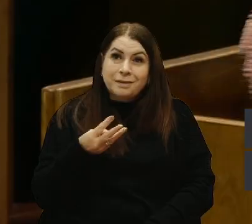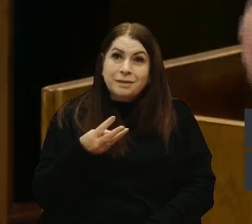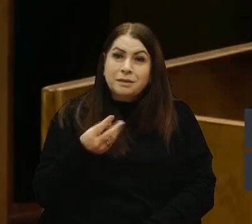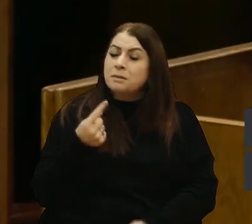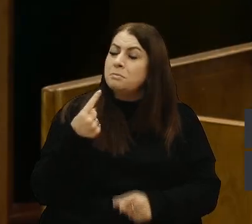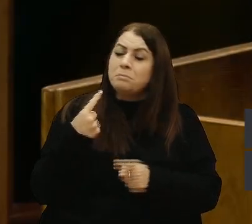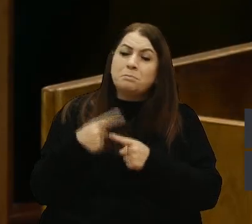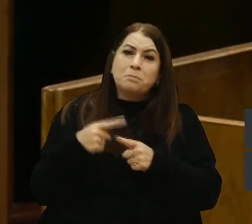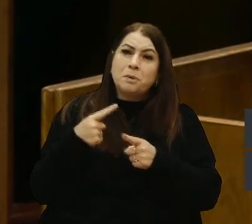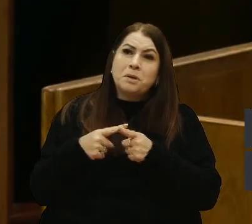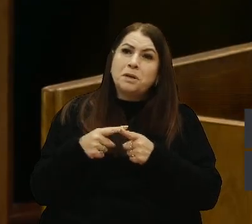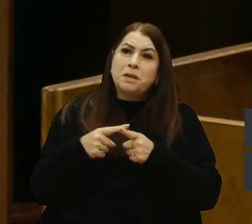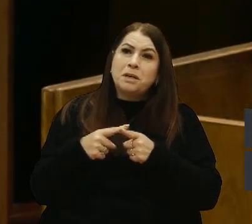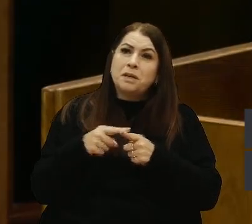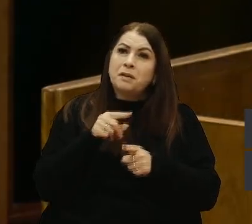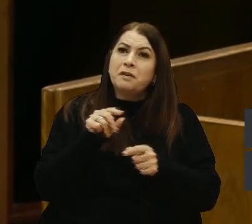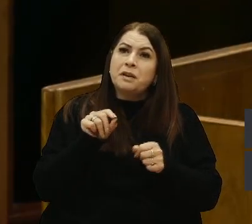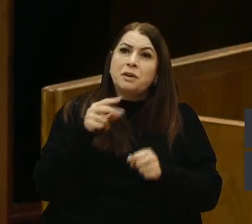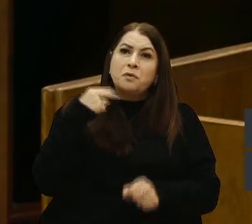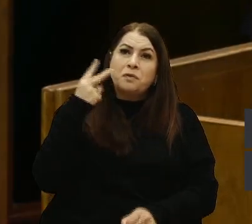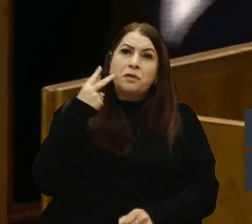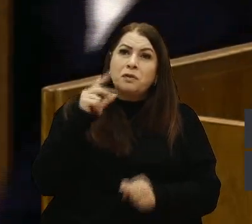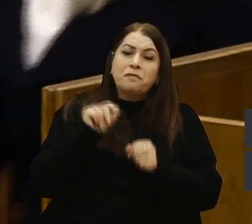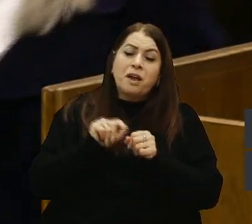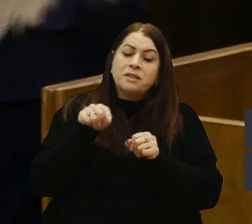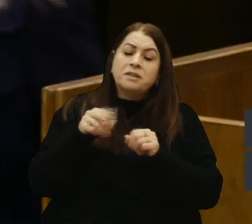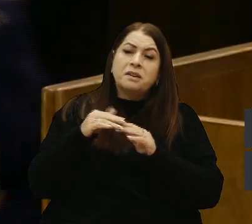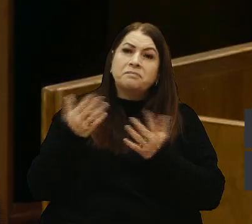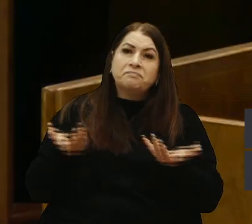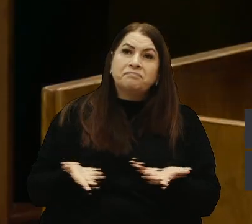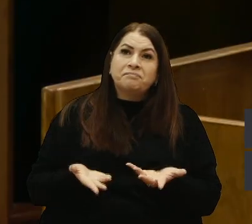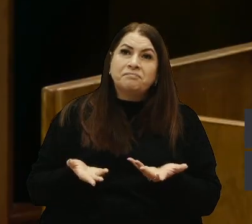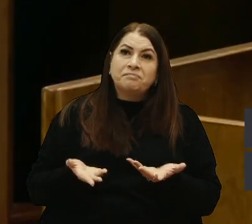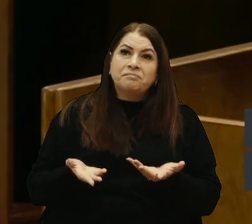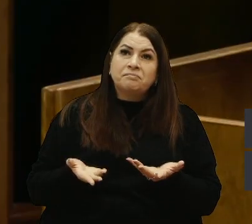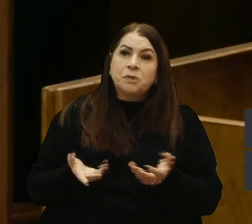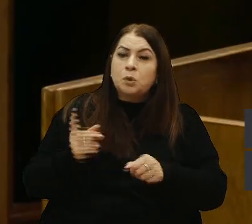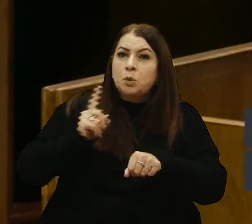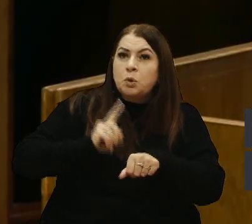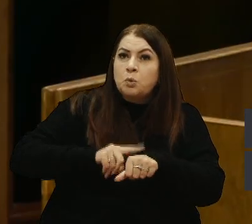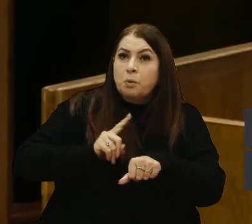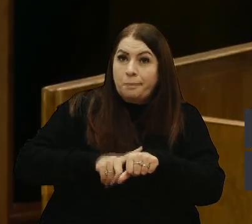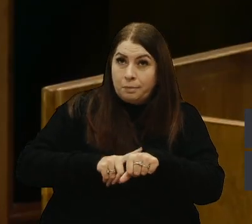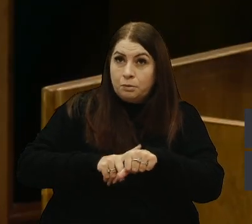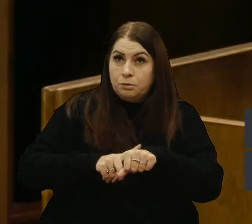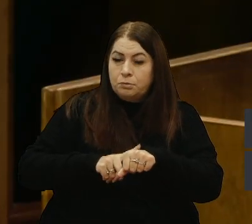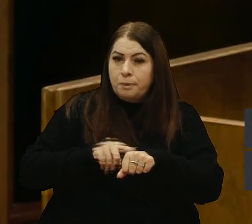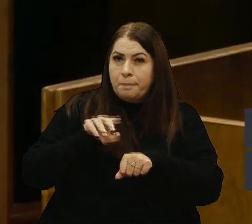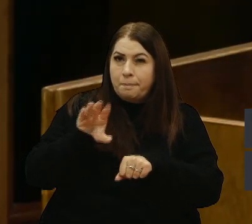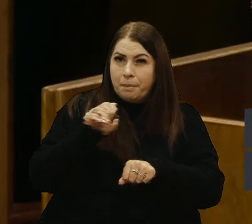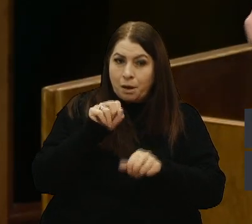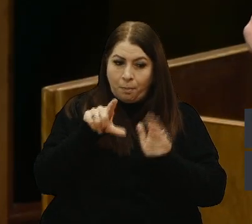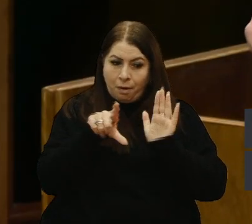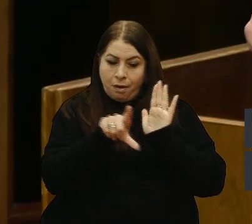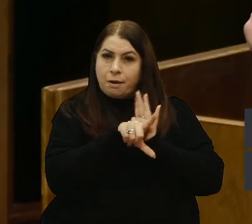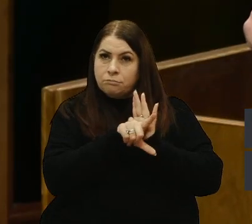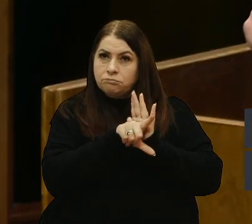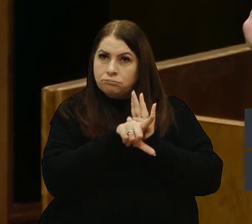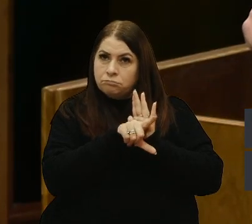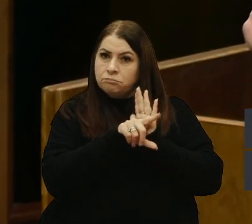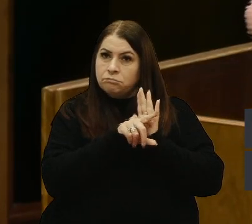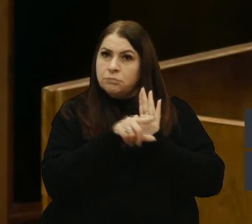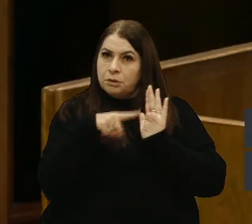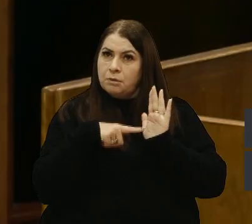que serve os vereadores dessa casa, se no momento que a gente pega uma legislação vigente,